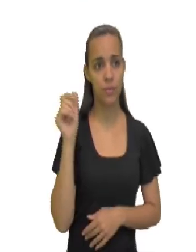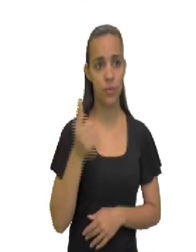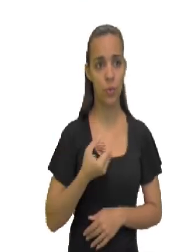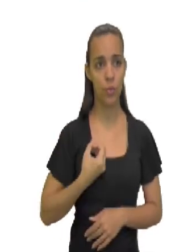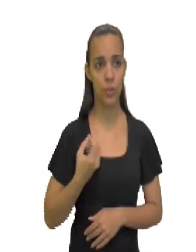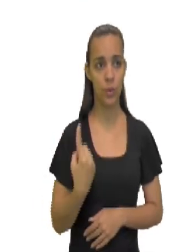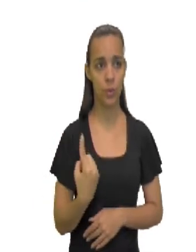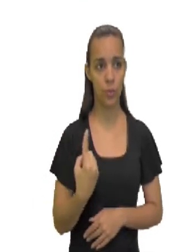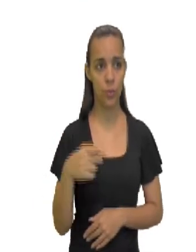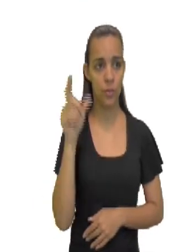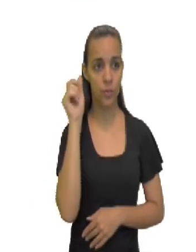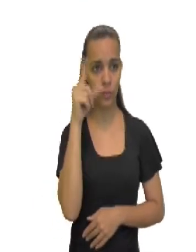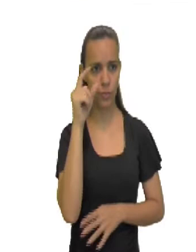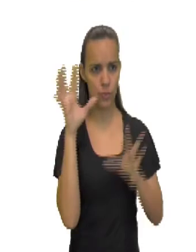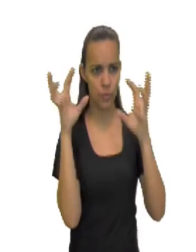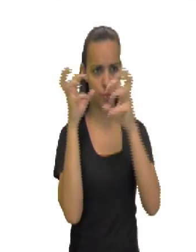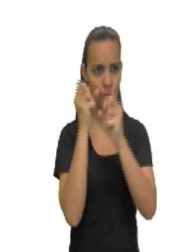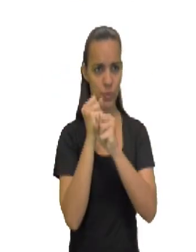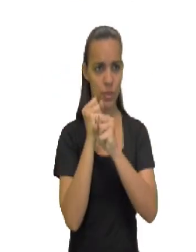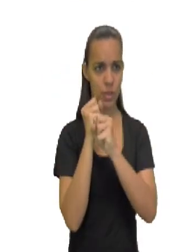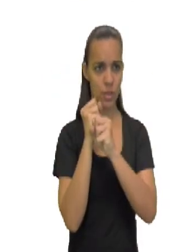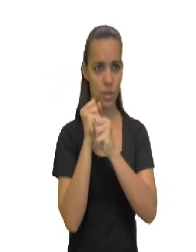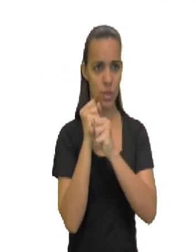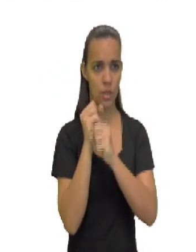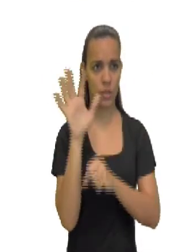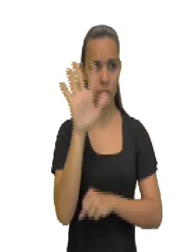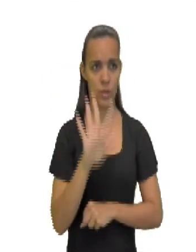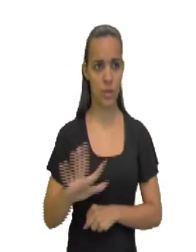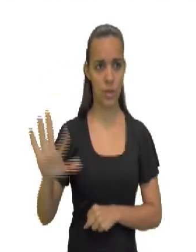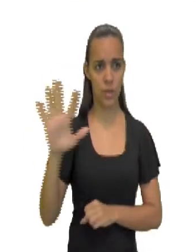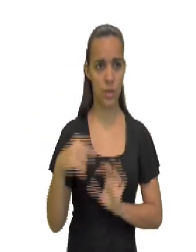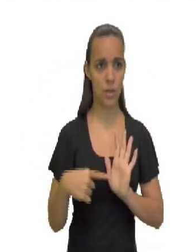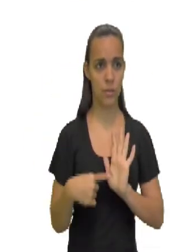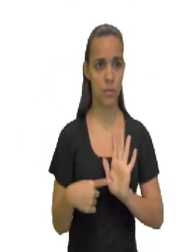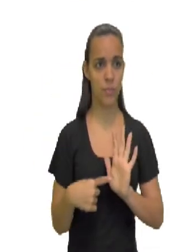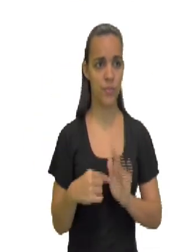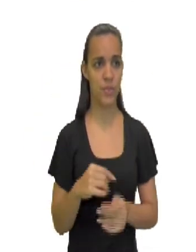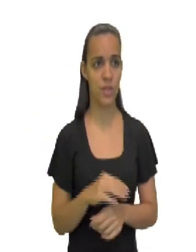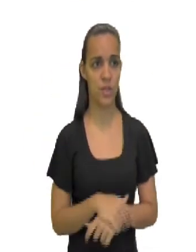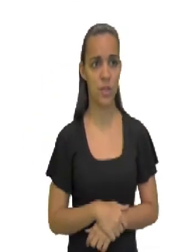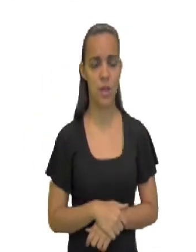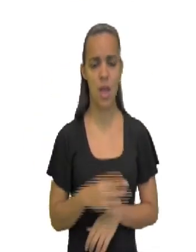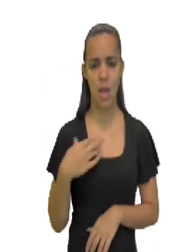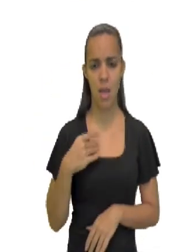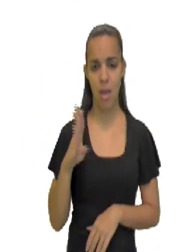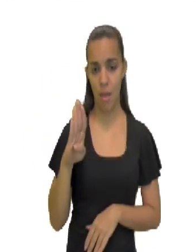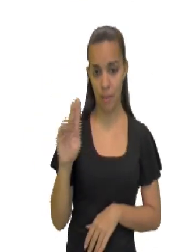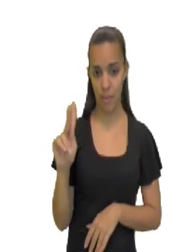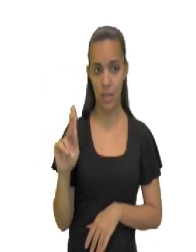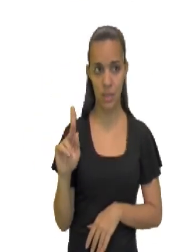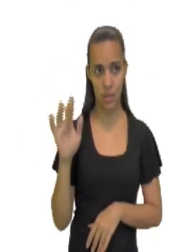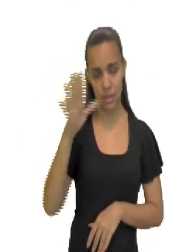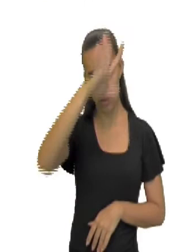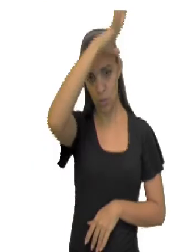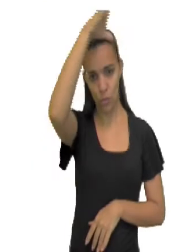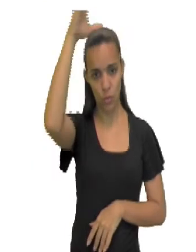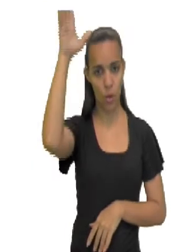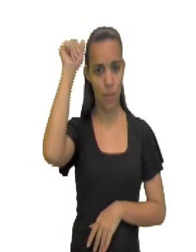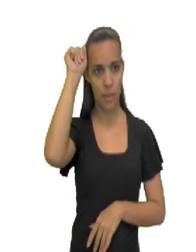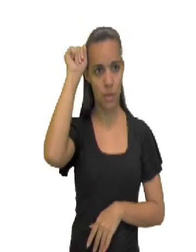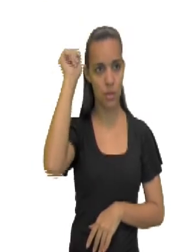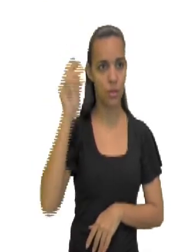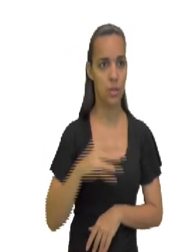1, esse azul mais escuro também está representado com um número para vocês. É a bacia do rio Amazonas.